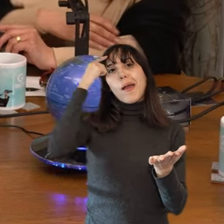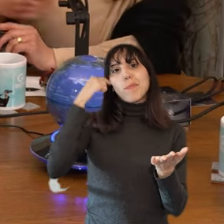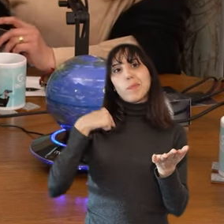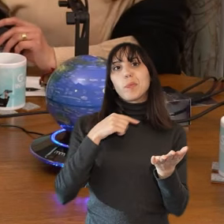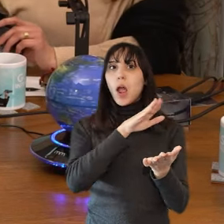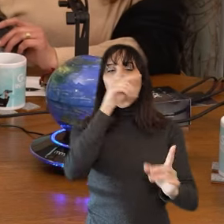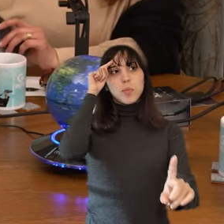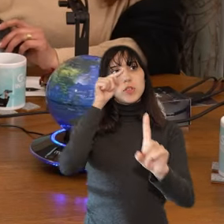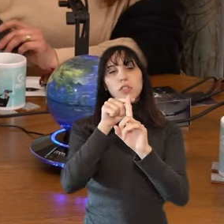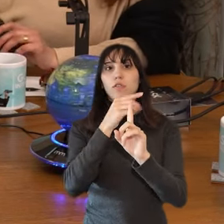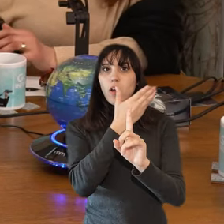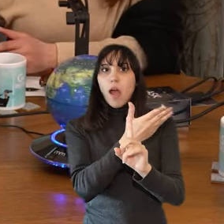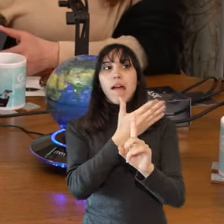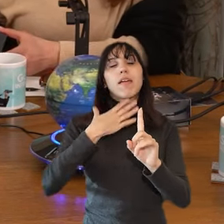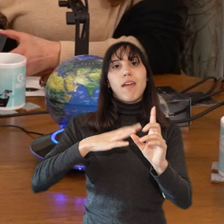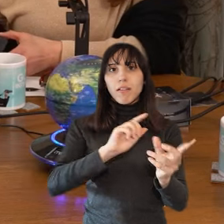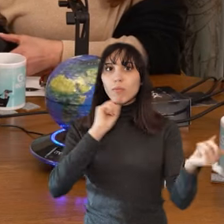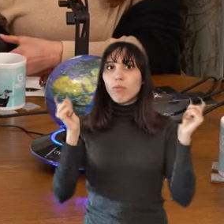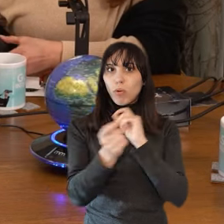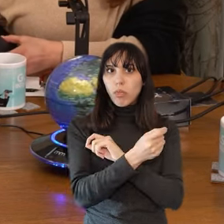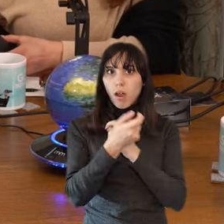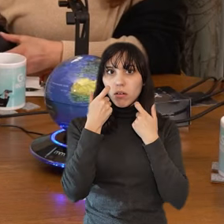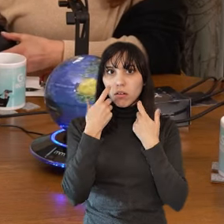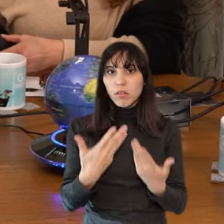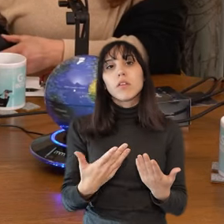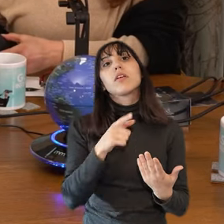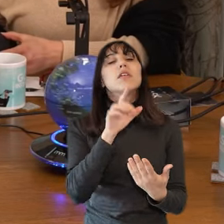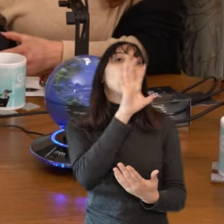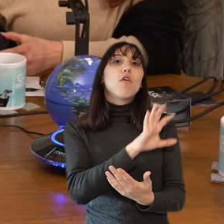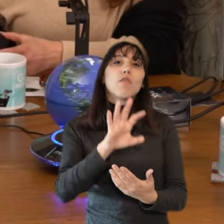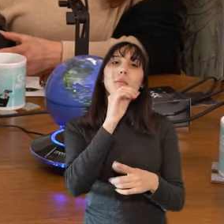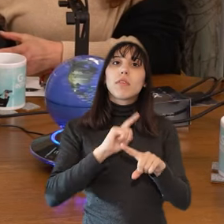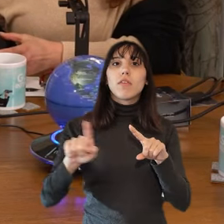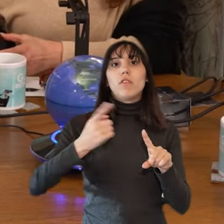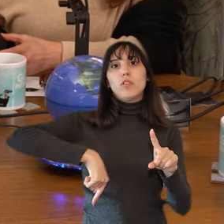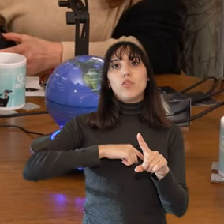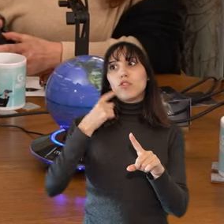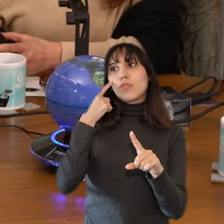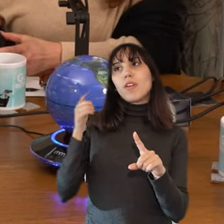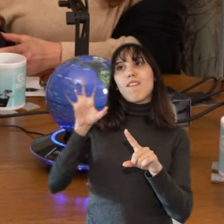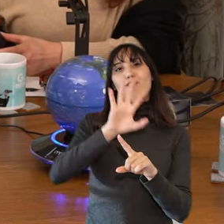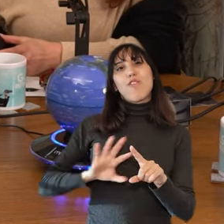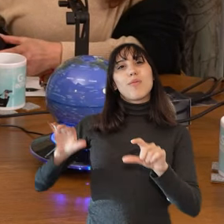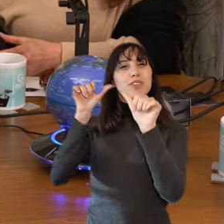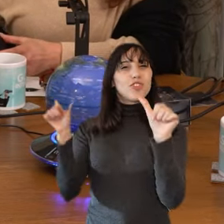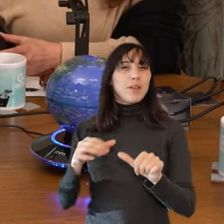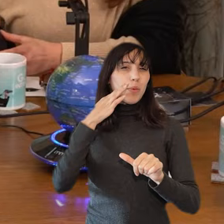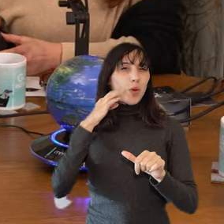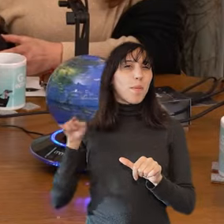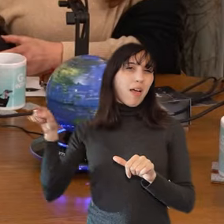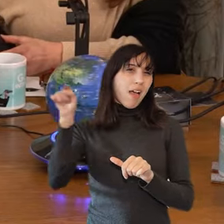há uma missão não é transformadora e que é é uma abordagem bastante diferente do que nós vemos nos sistemas